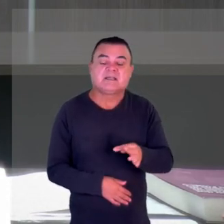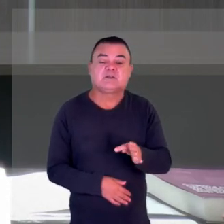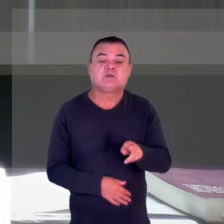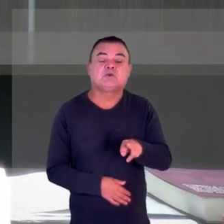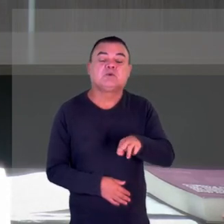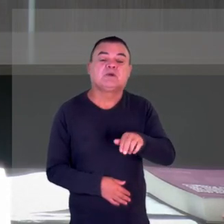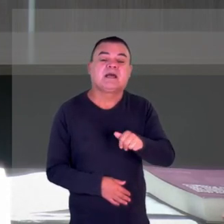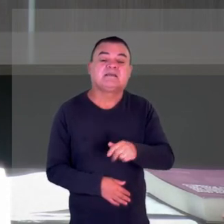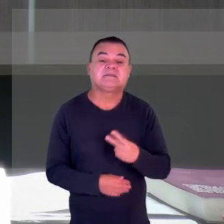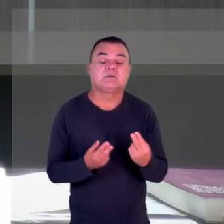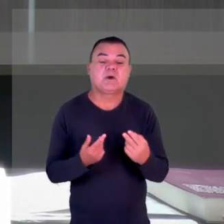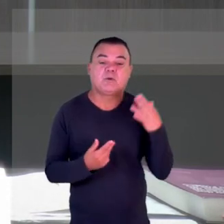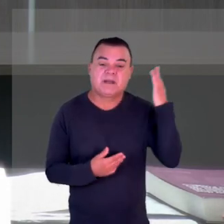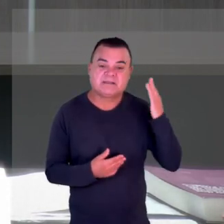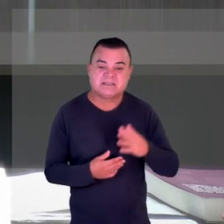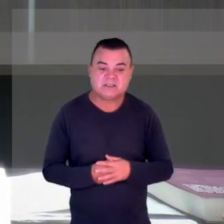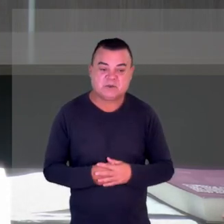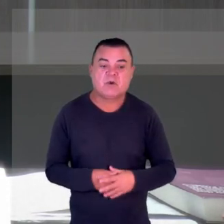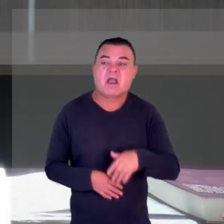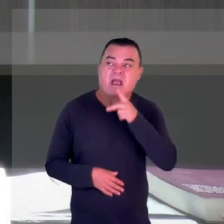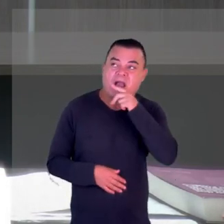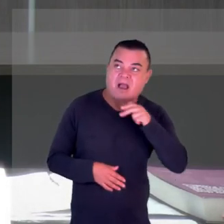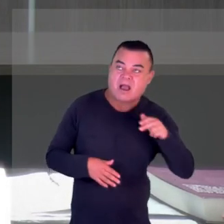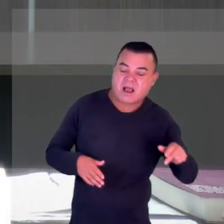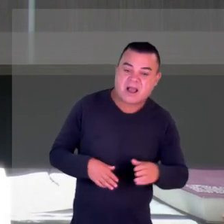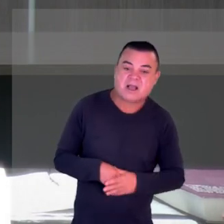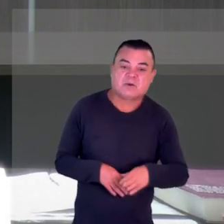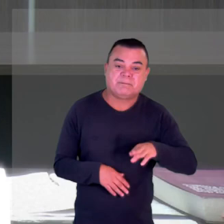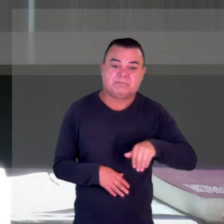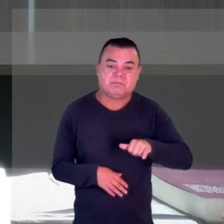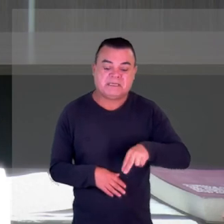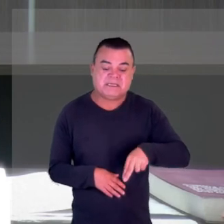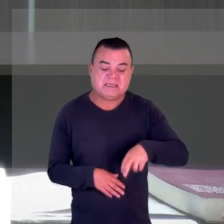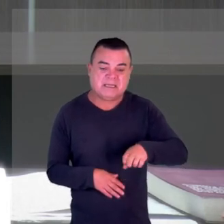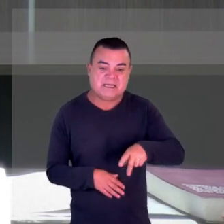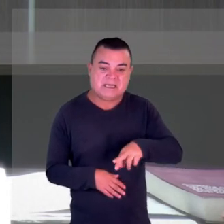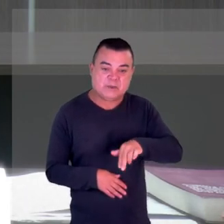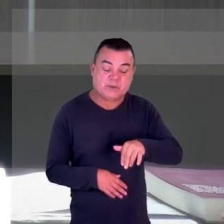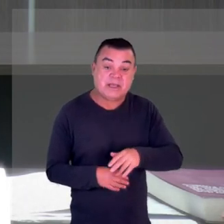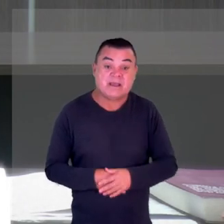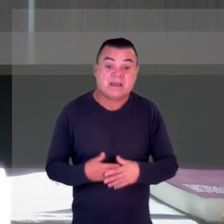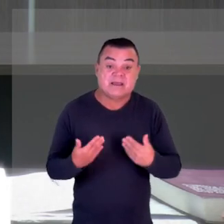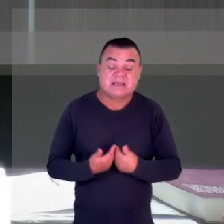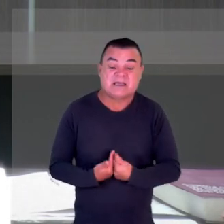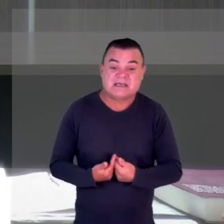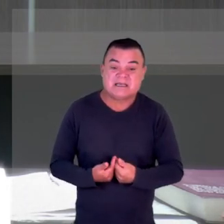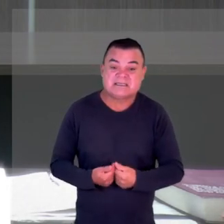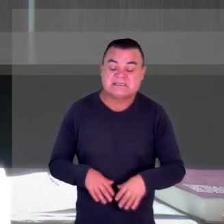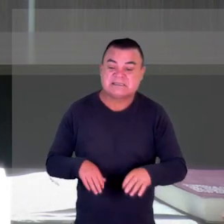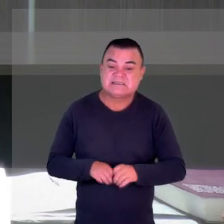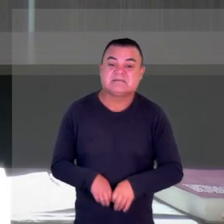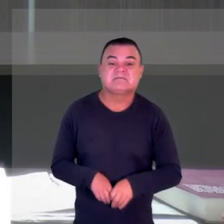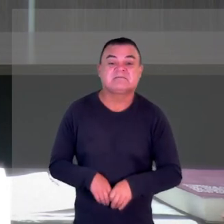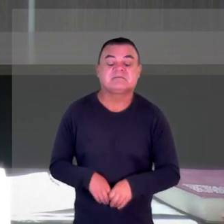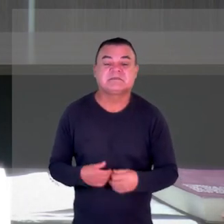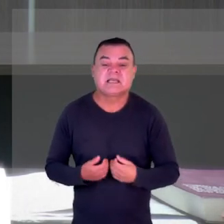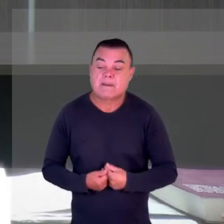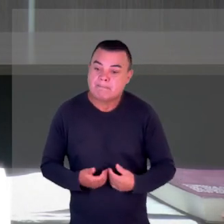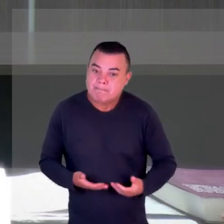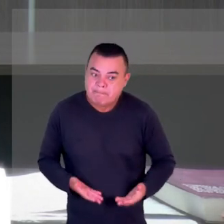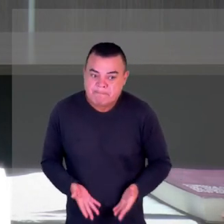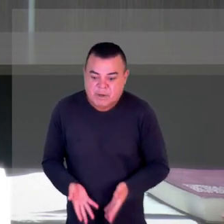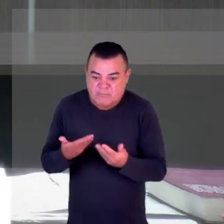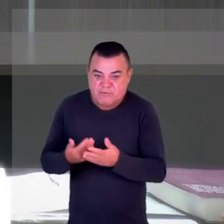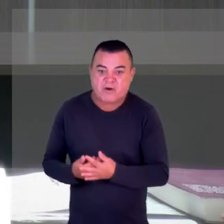o o minério é o mesmo elas quebram legislações ambientais né Elas eh provocam